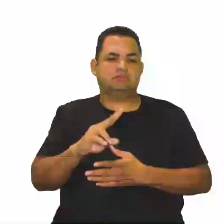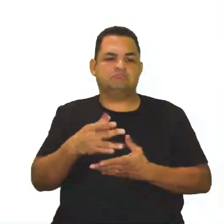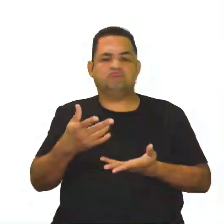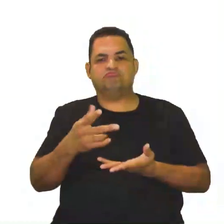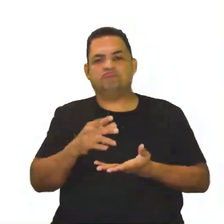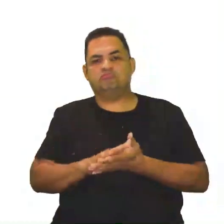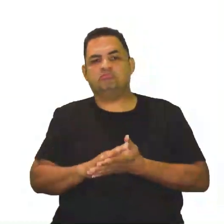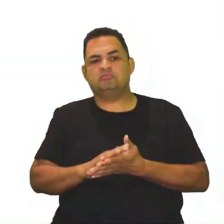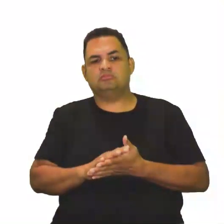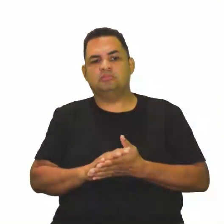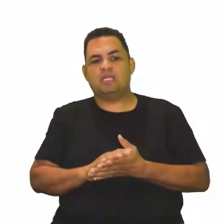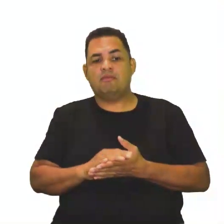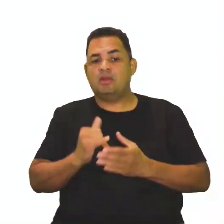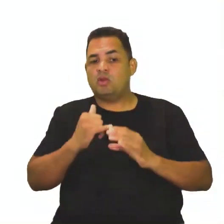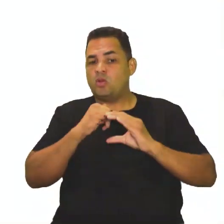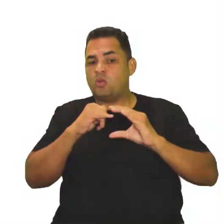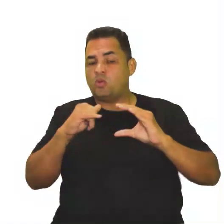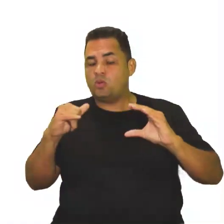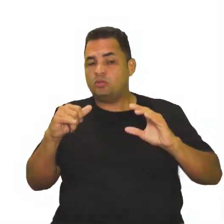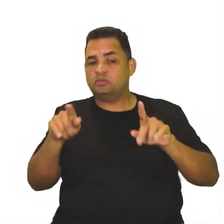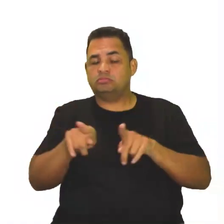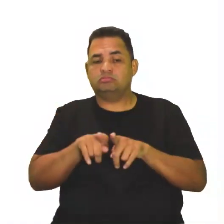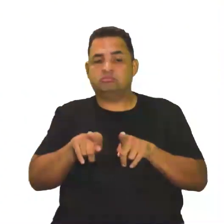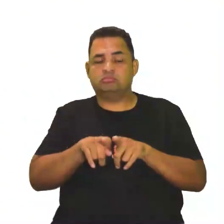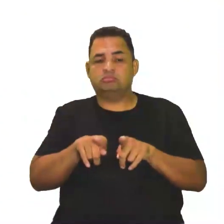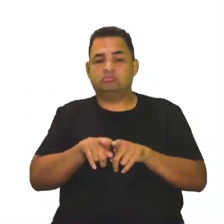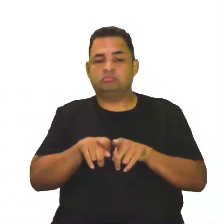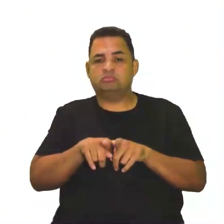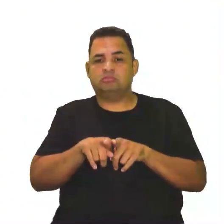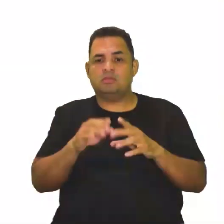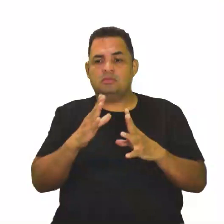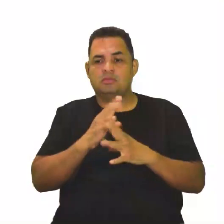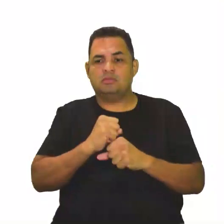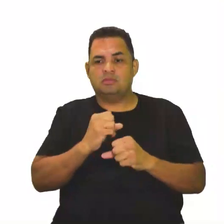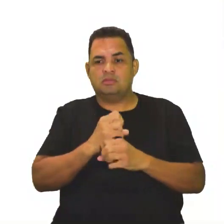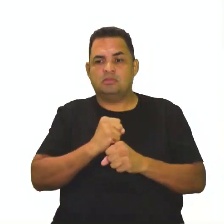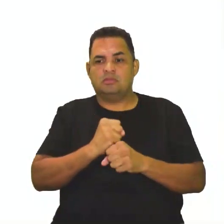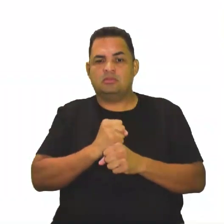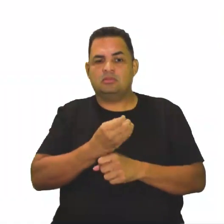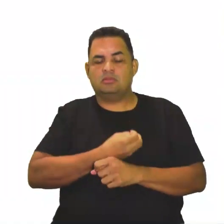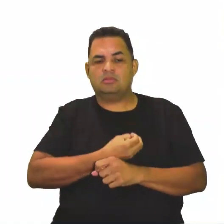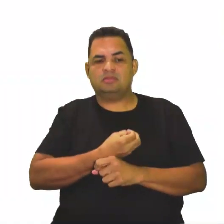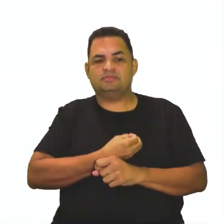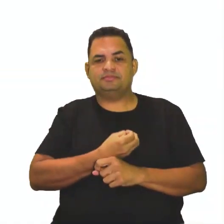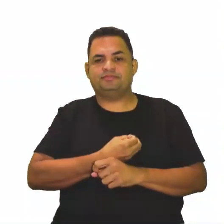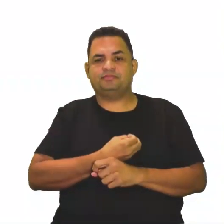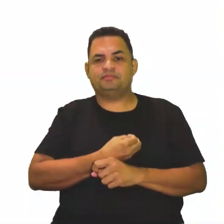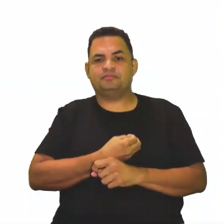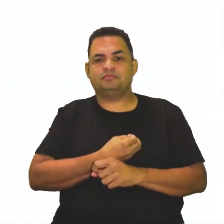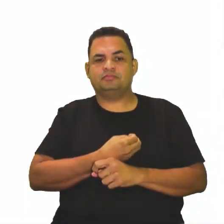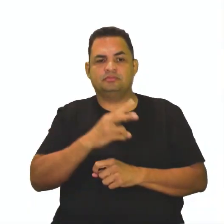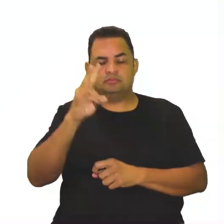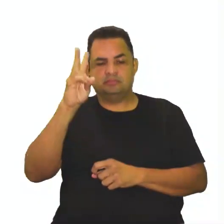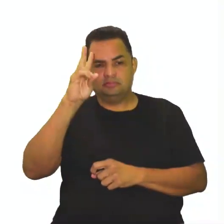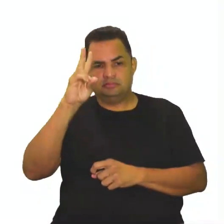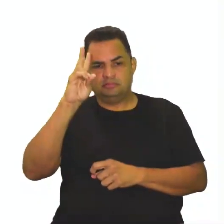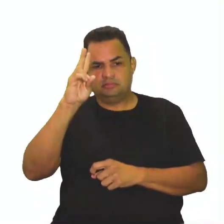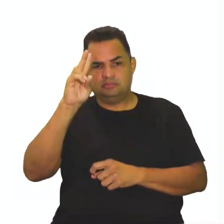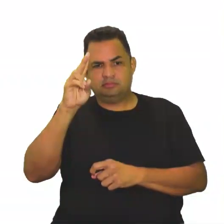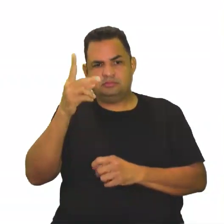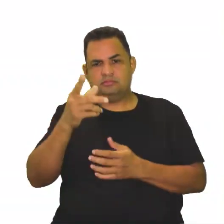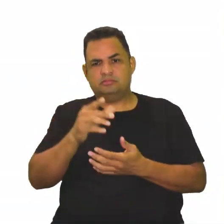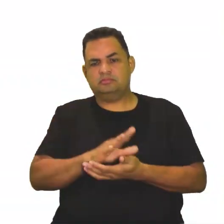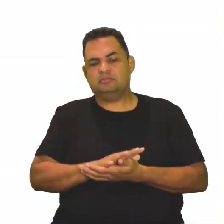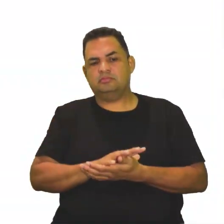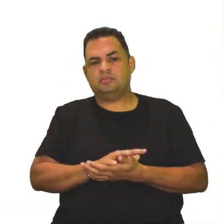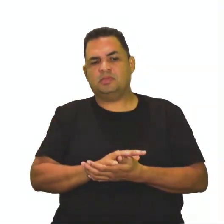vou estar falando de corrente também. Então aqui, pessoal, para calcular esse número de elétrons, lembrando que a gente